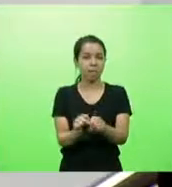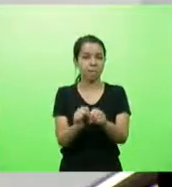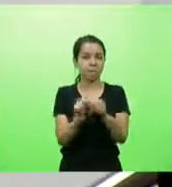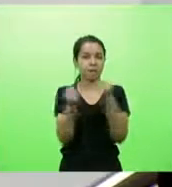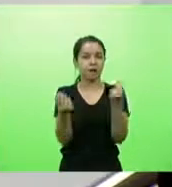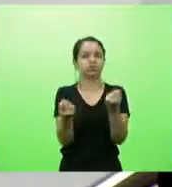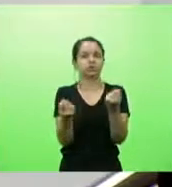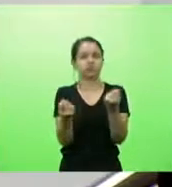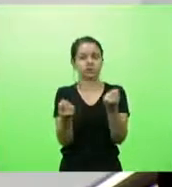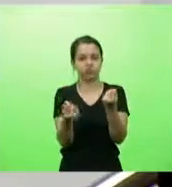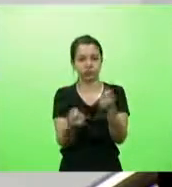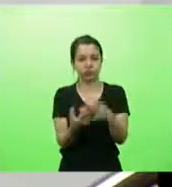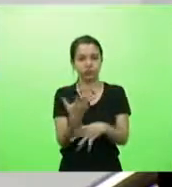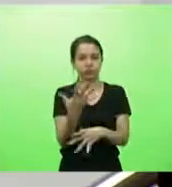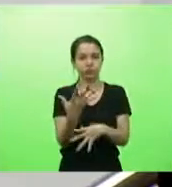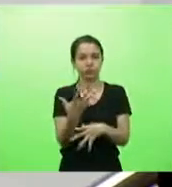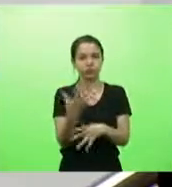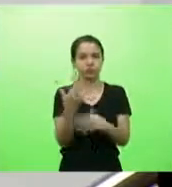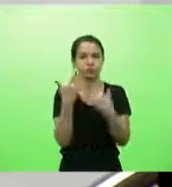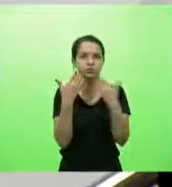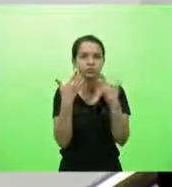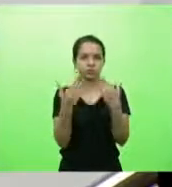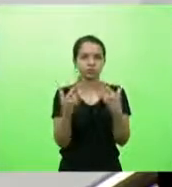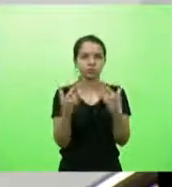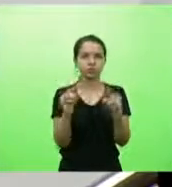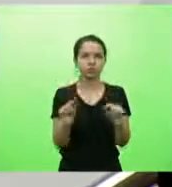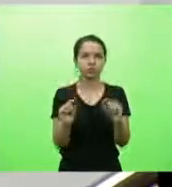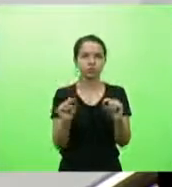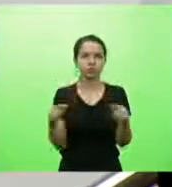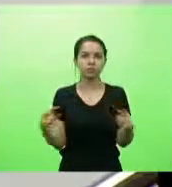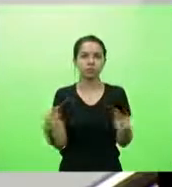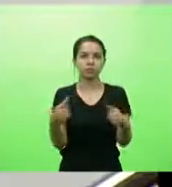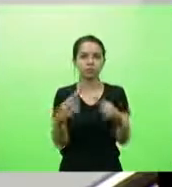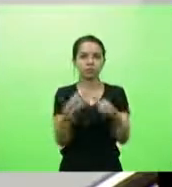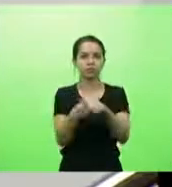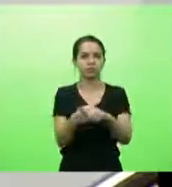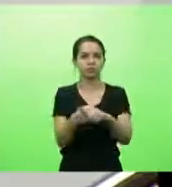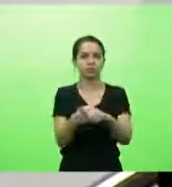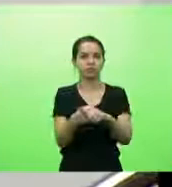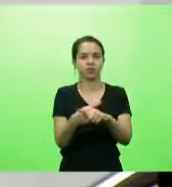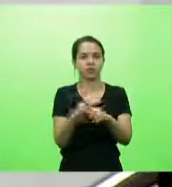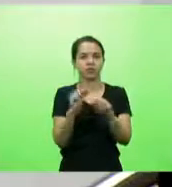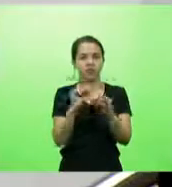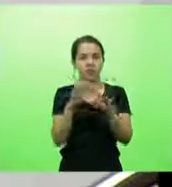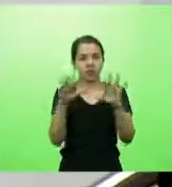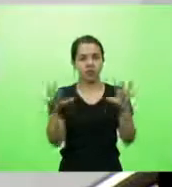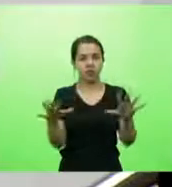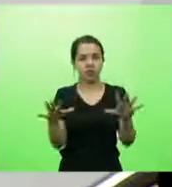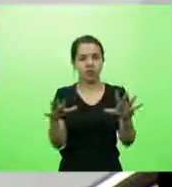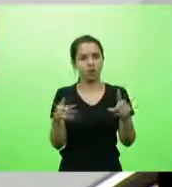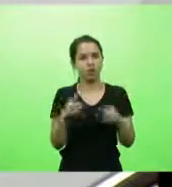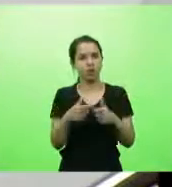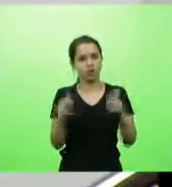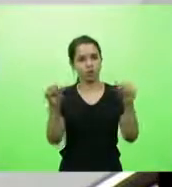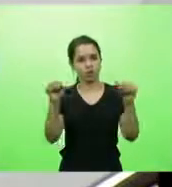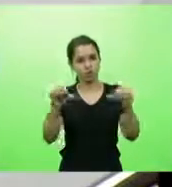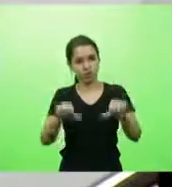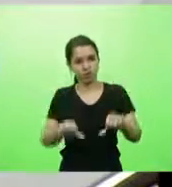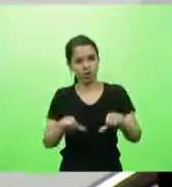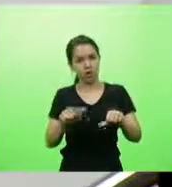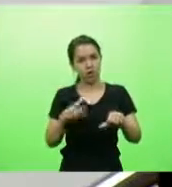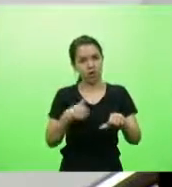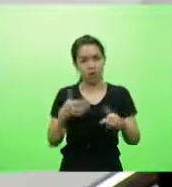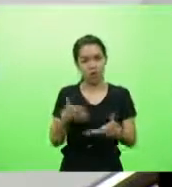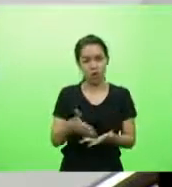quebrado, criou isso. Isso mostra uma distorção que está ficando muito claro nessa crise. Nós temos um lado da